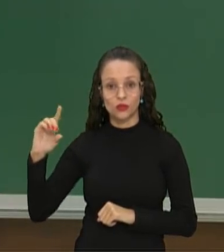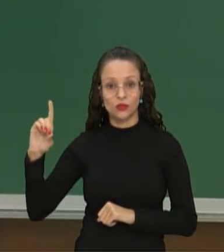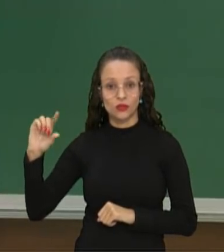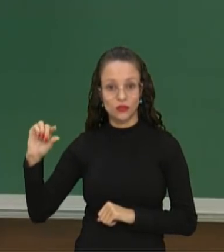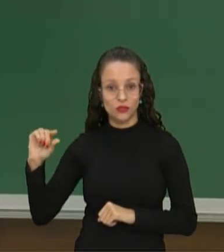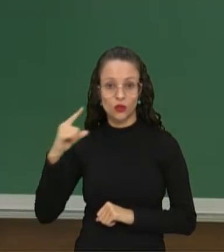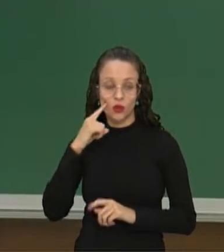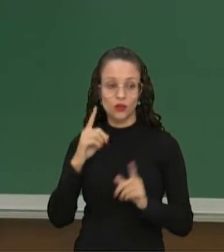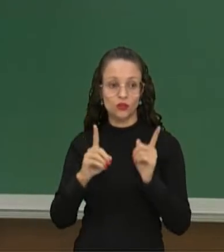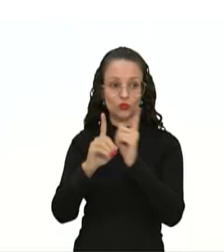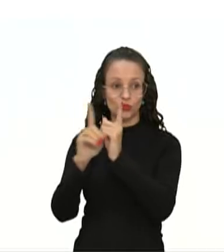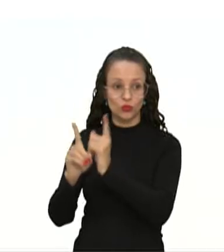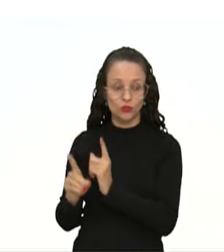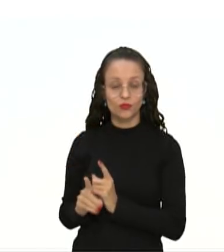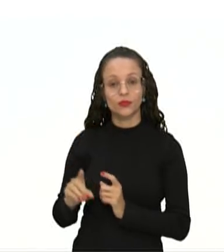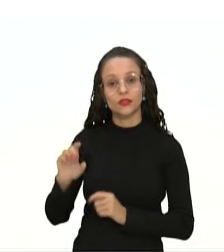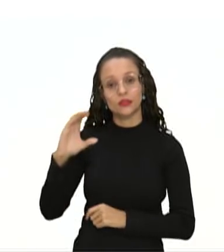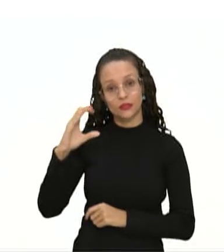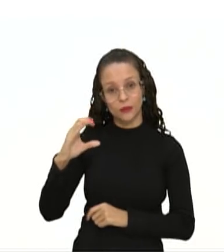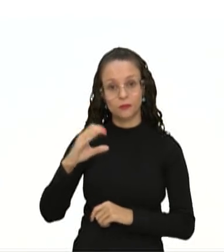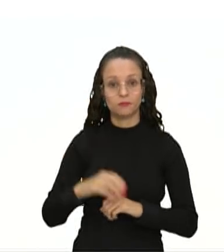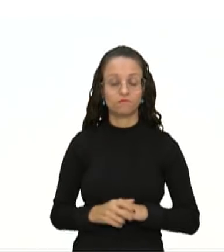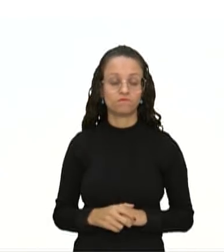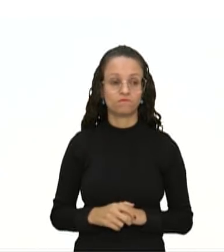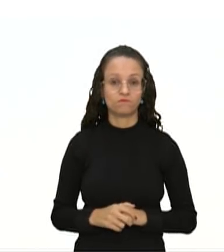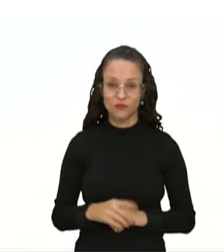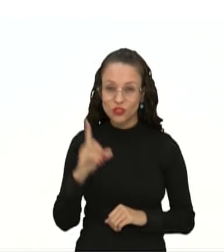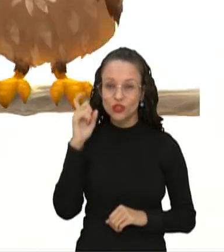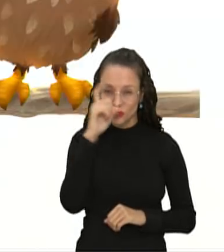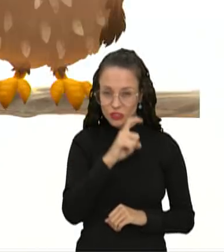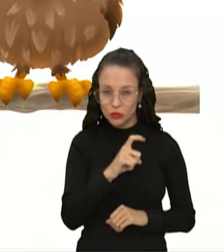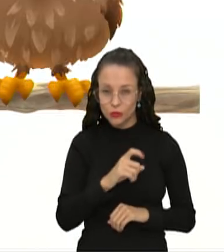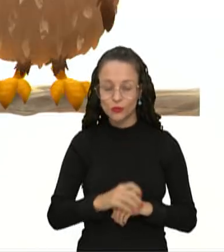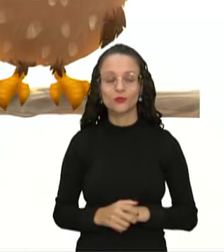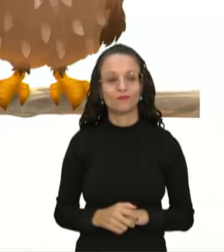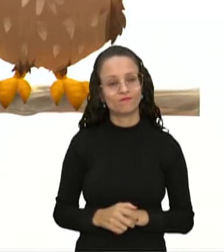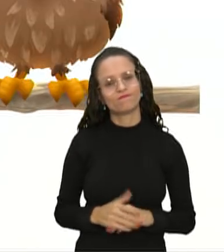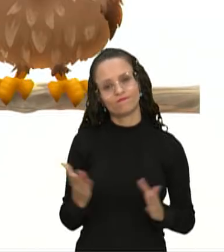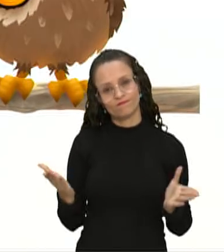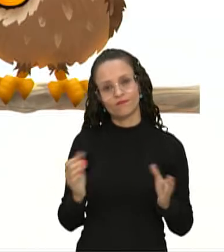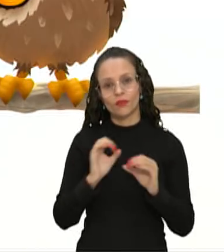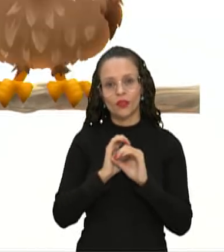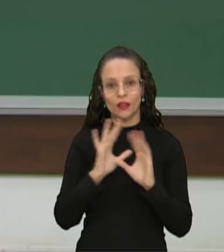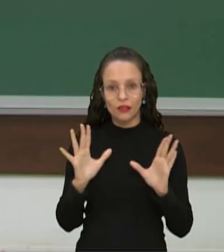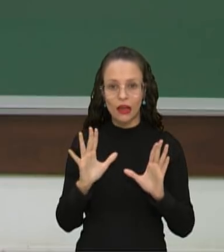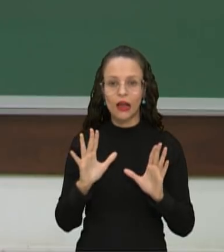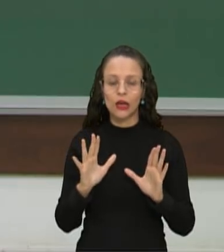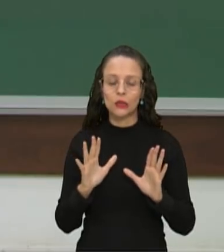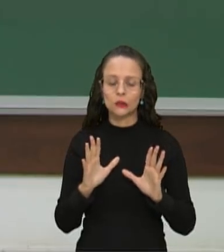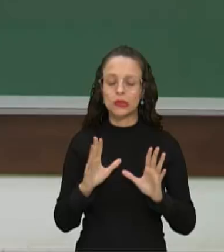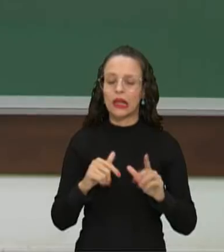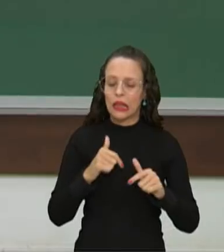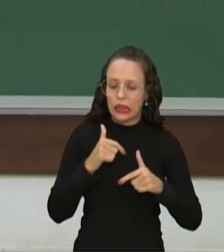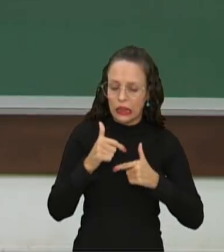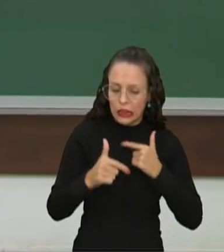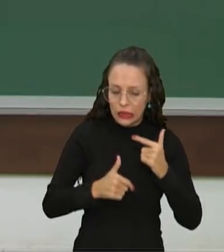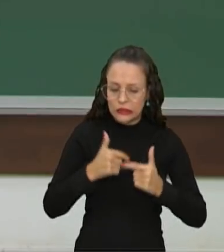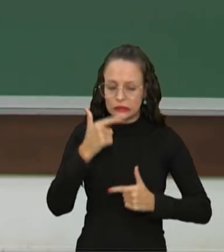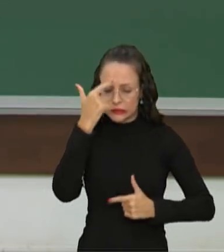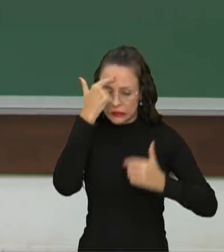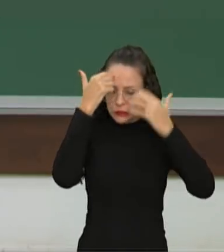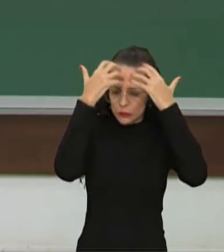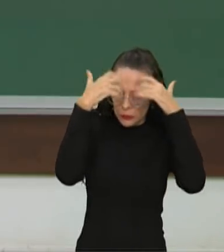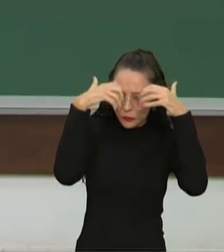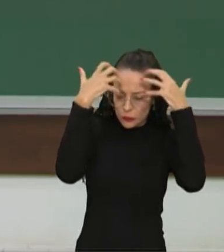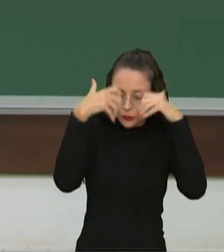as minhas porcentagens, gente. Letra C. Muito difícil? Lógico que dá um pouquinho de trabalho mesmo, a gente tem que pensar um pouco,